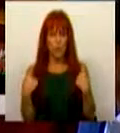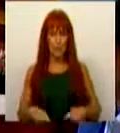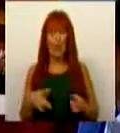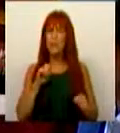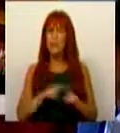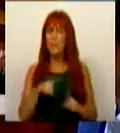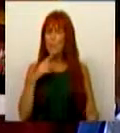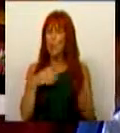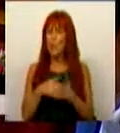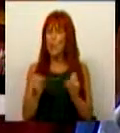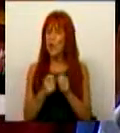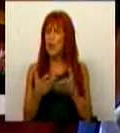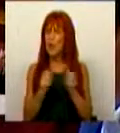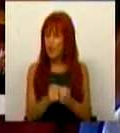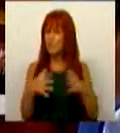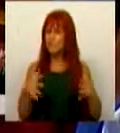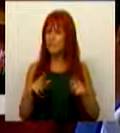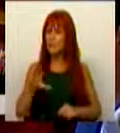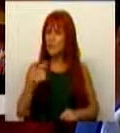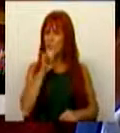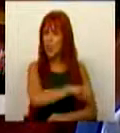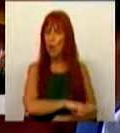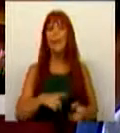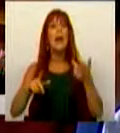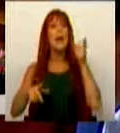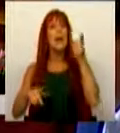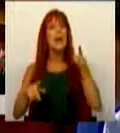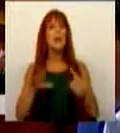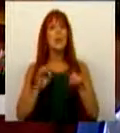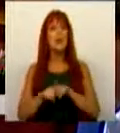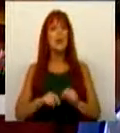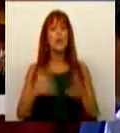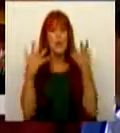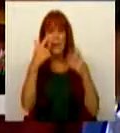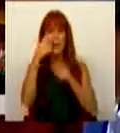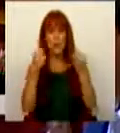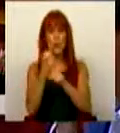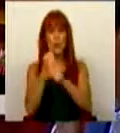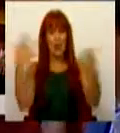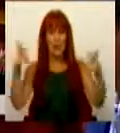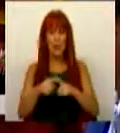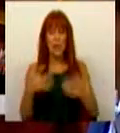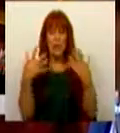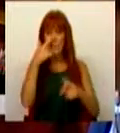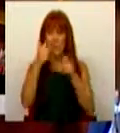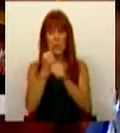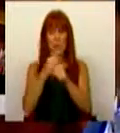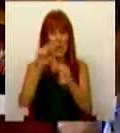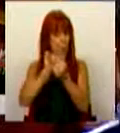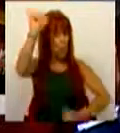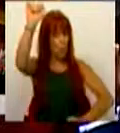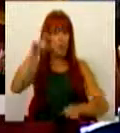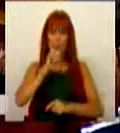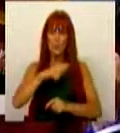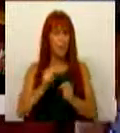também pode ser um obstáculo ao crescimento económico do país, que tem a ver com a questão da mão de obra. tem a ver com a questão da mão de obra qualificada. Porventura,